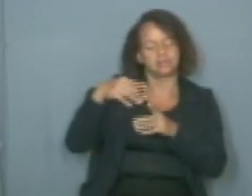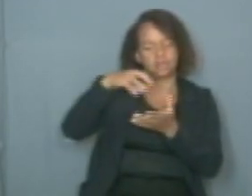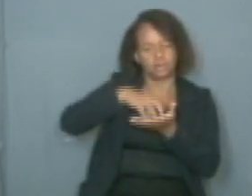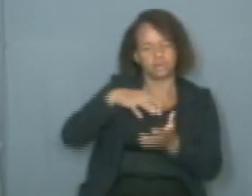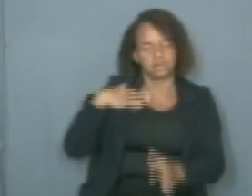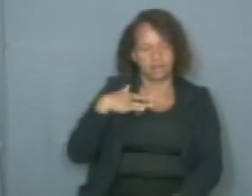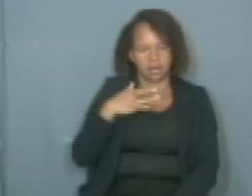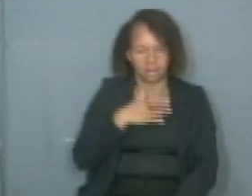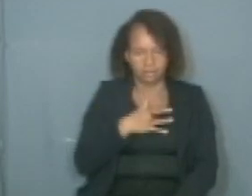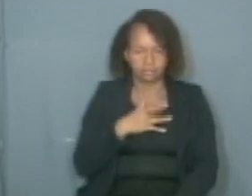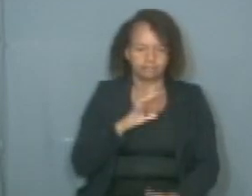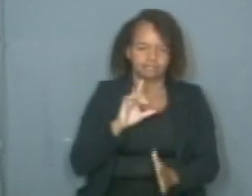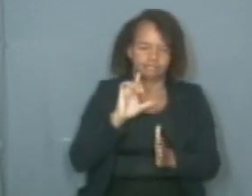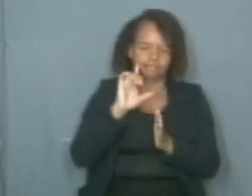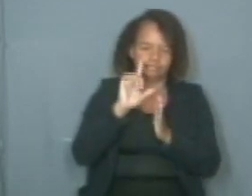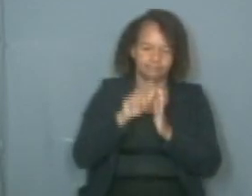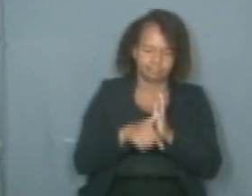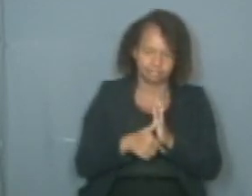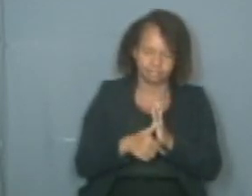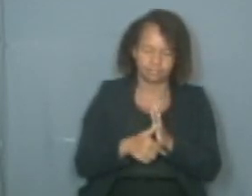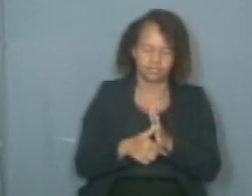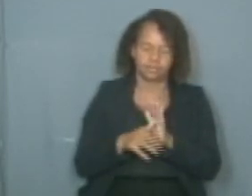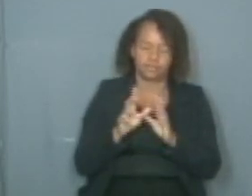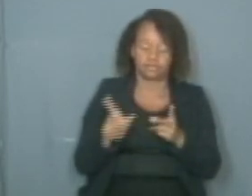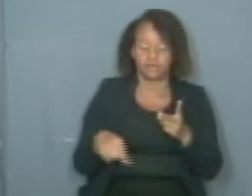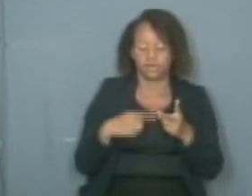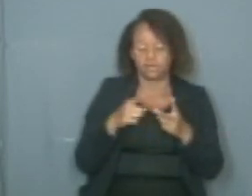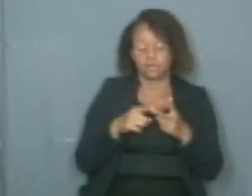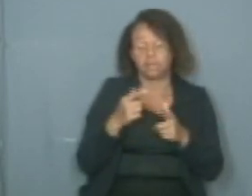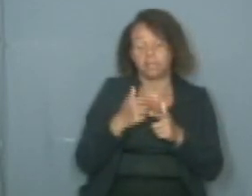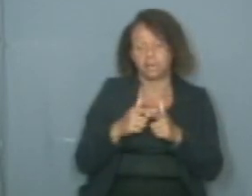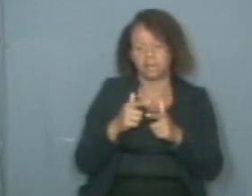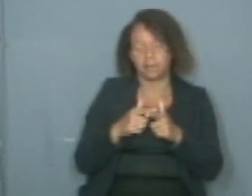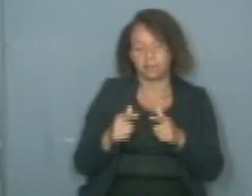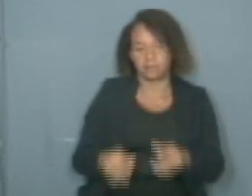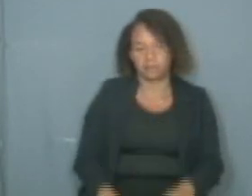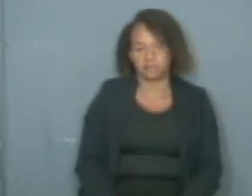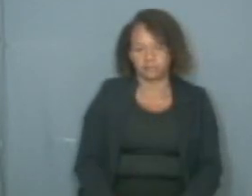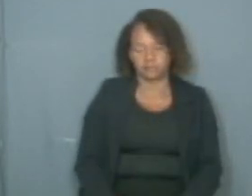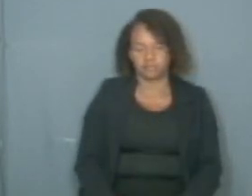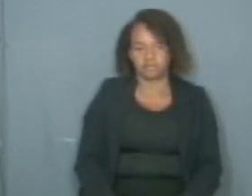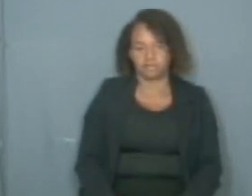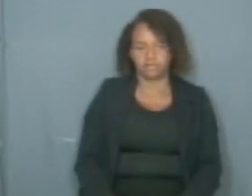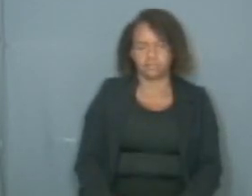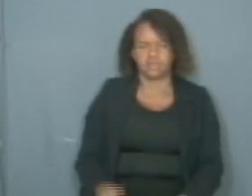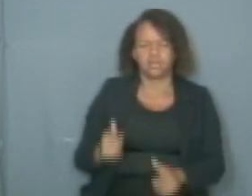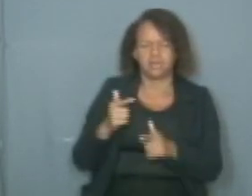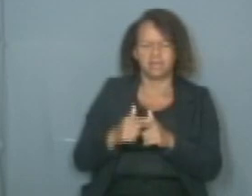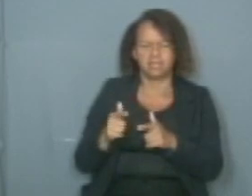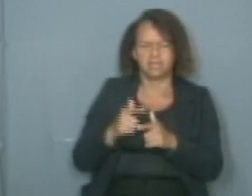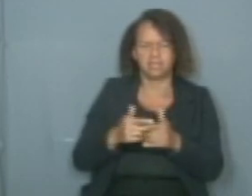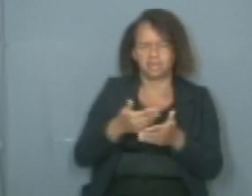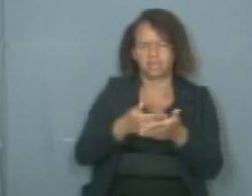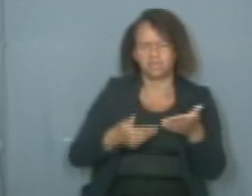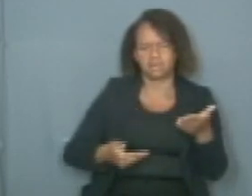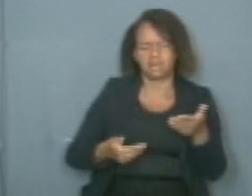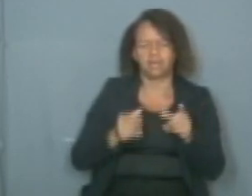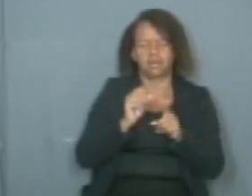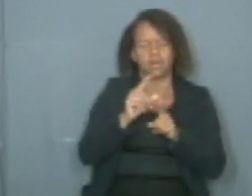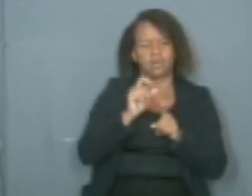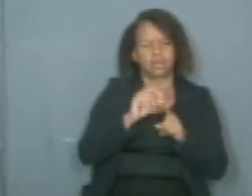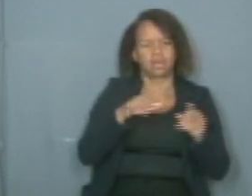saúde, que estão atrasadas. O segundo problema, é que existem problemas nos contratos de aluguel